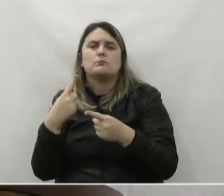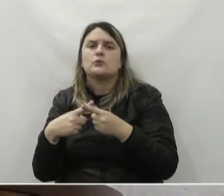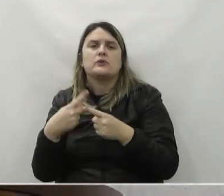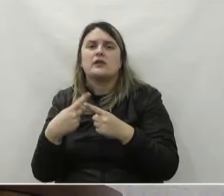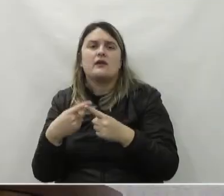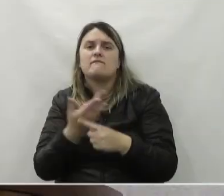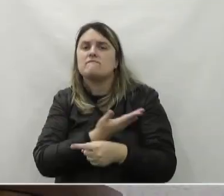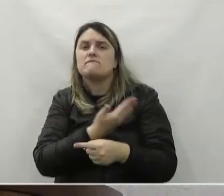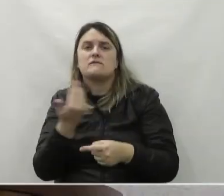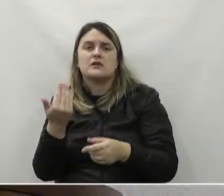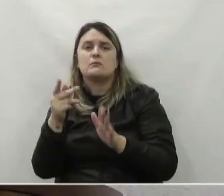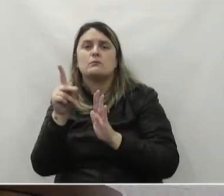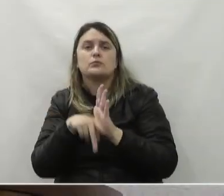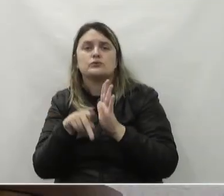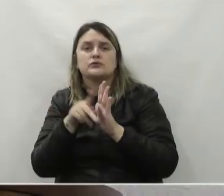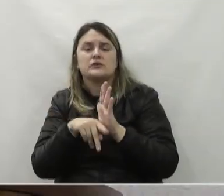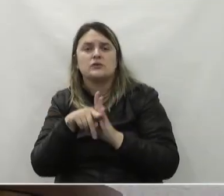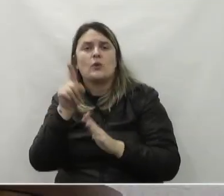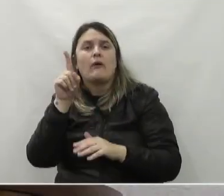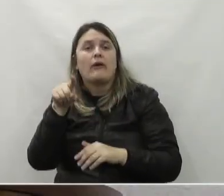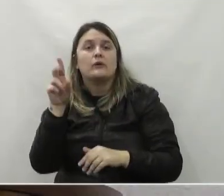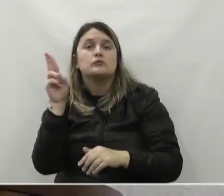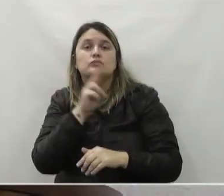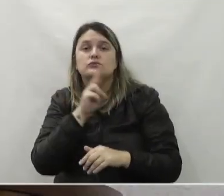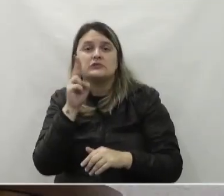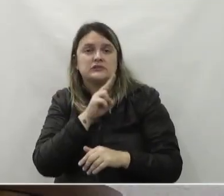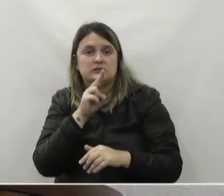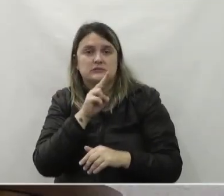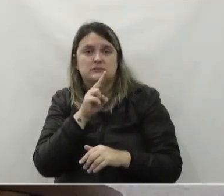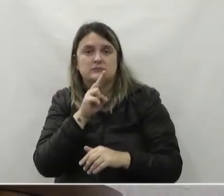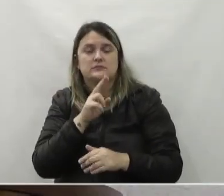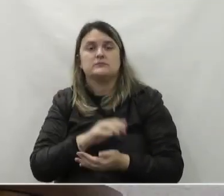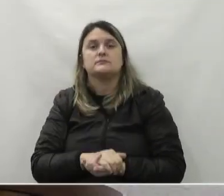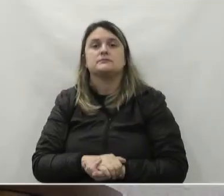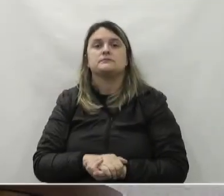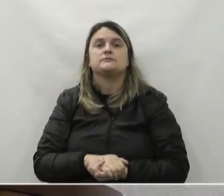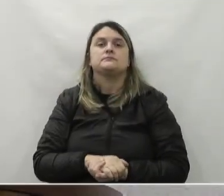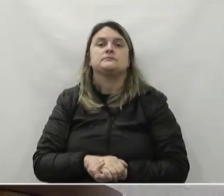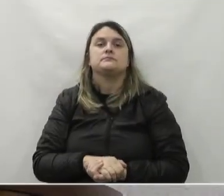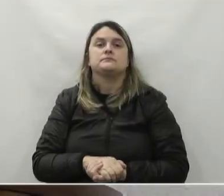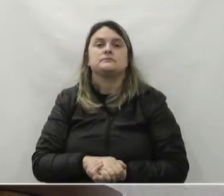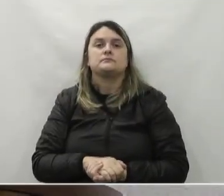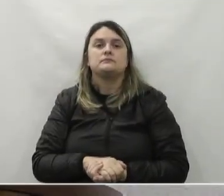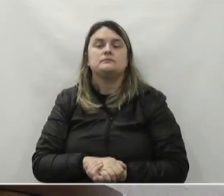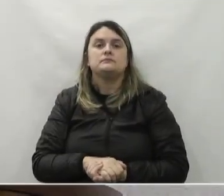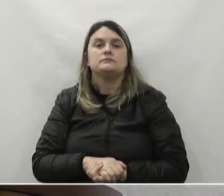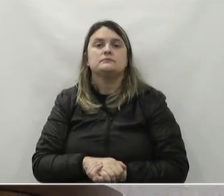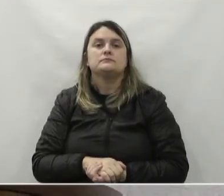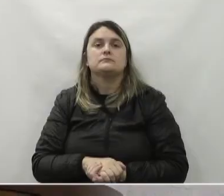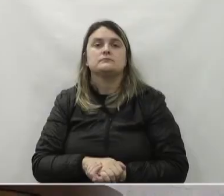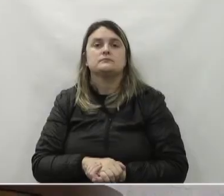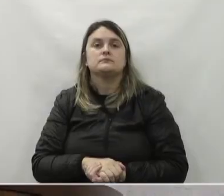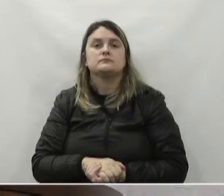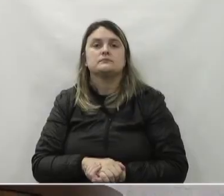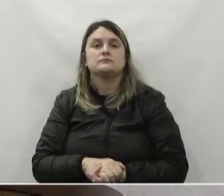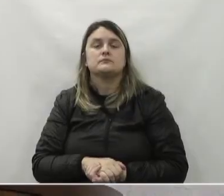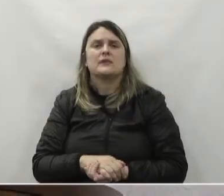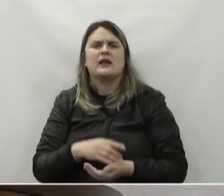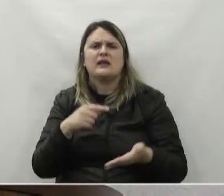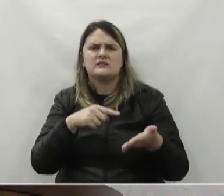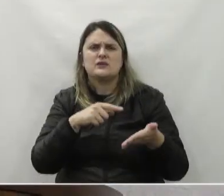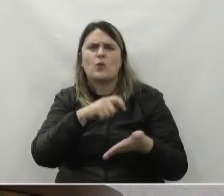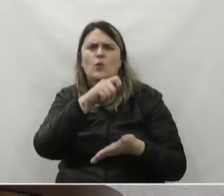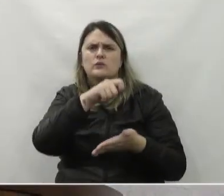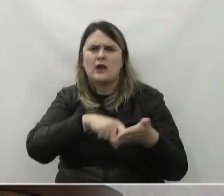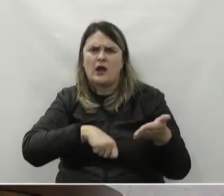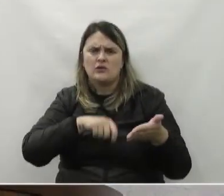veio este projeto com o regime de urgência aqui para a Câmara de Vereadores, um contrato,